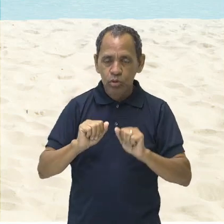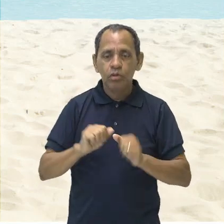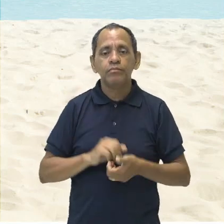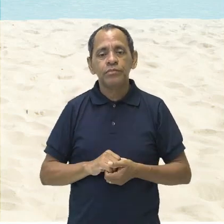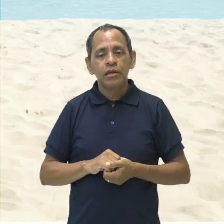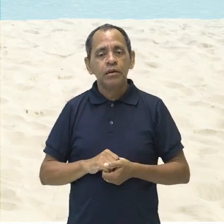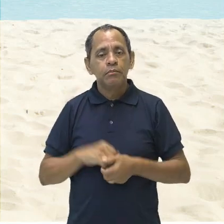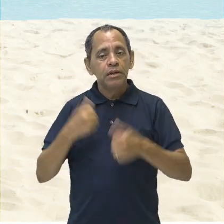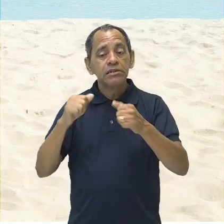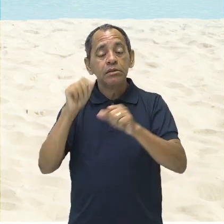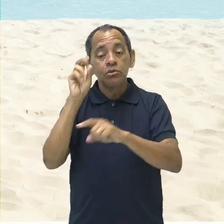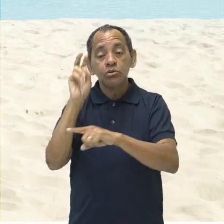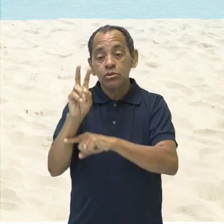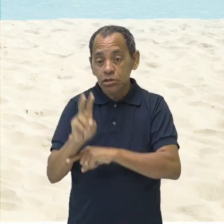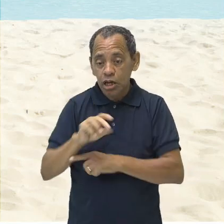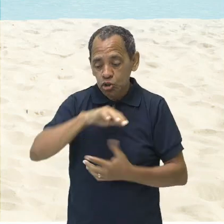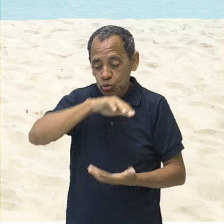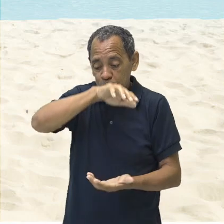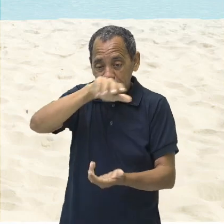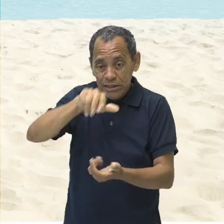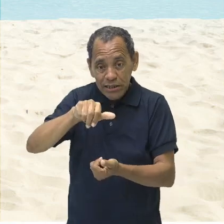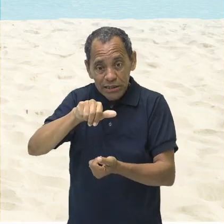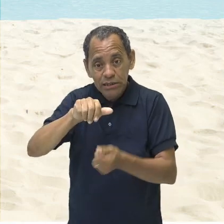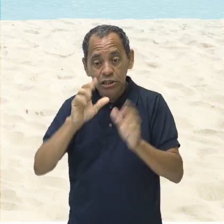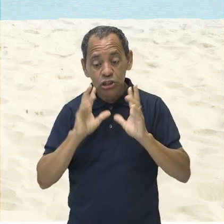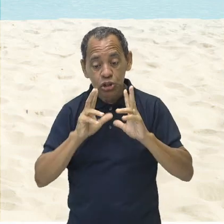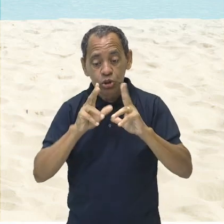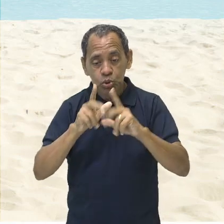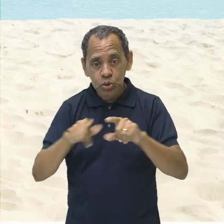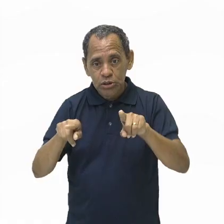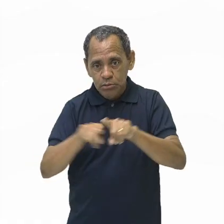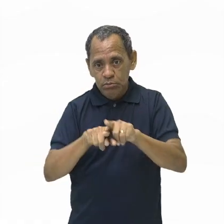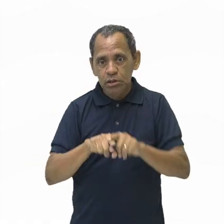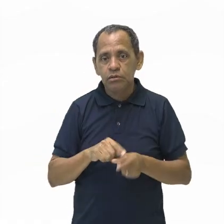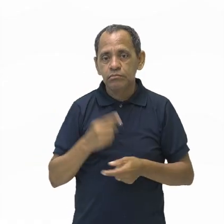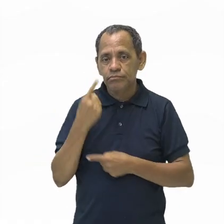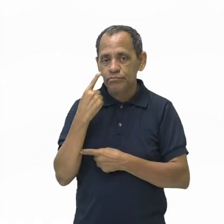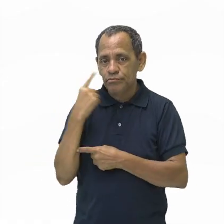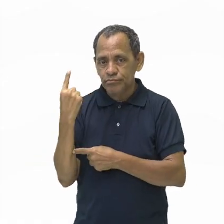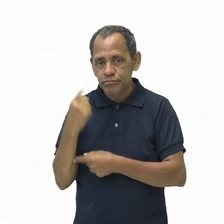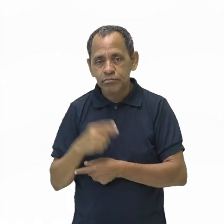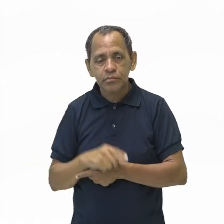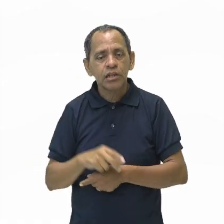todo, tá? Mas vamos aprofundar o que é o lixo.